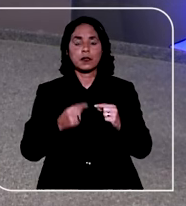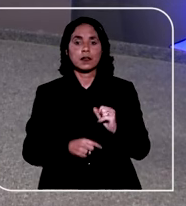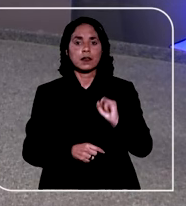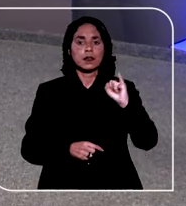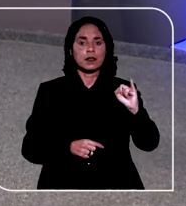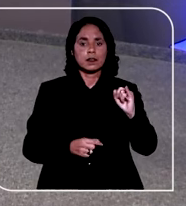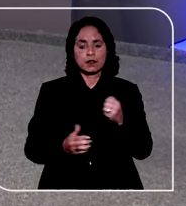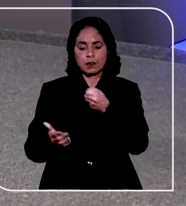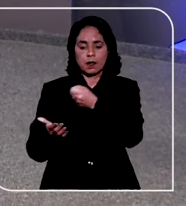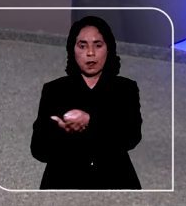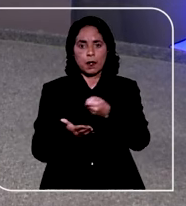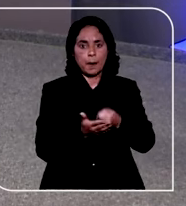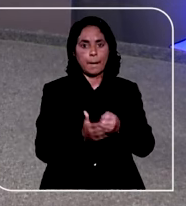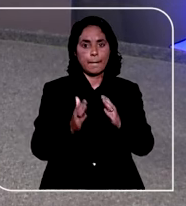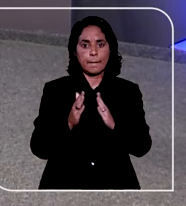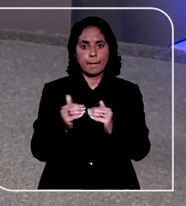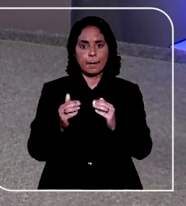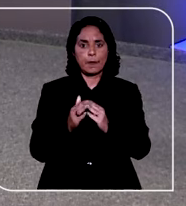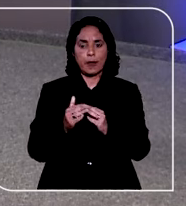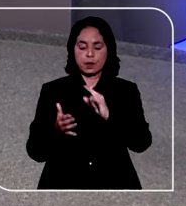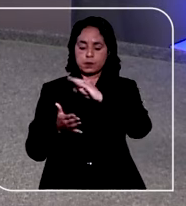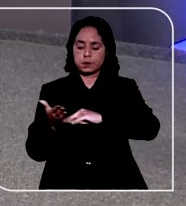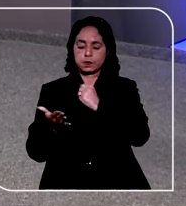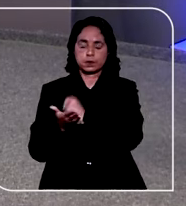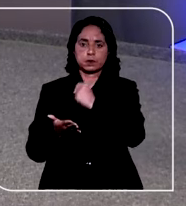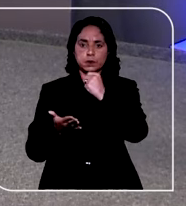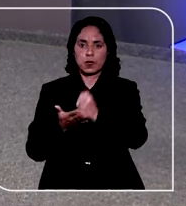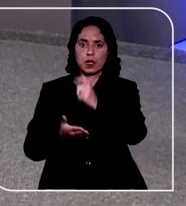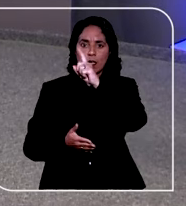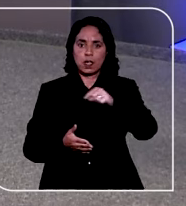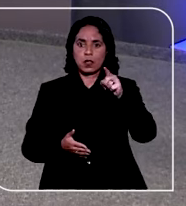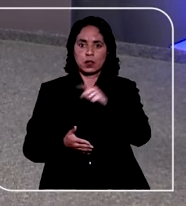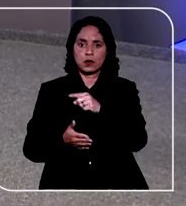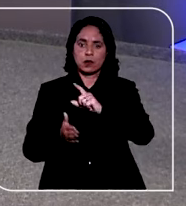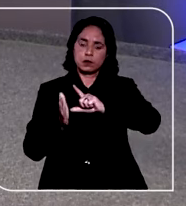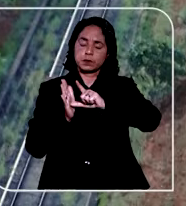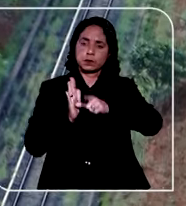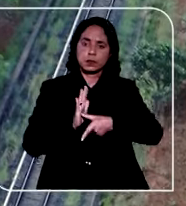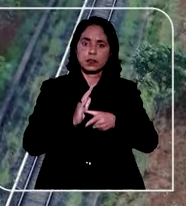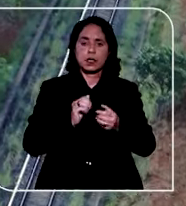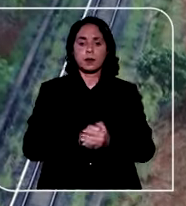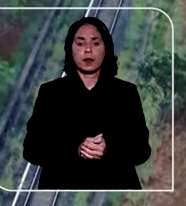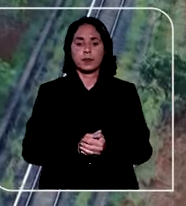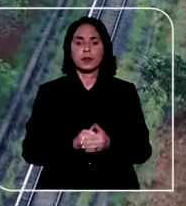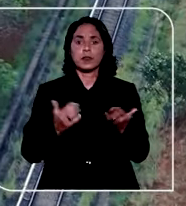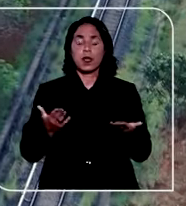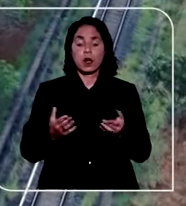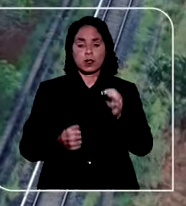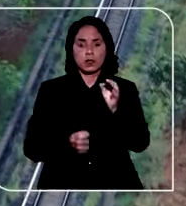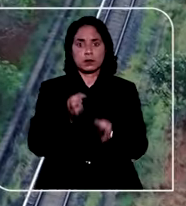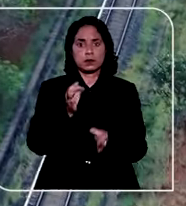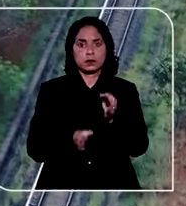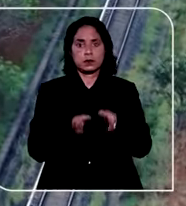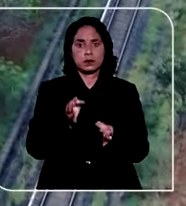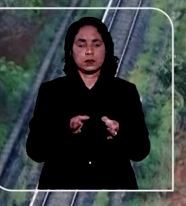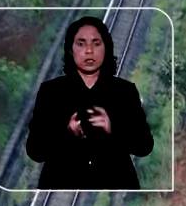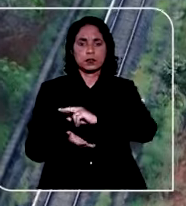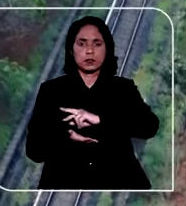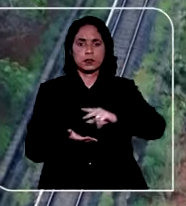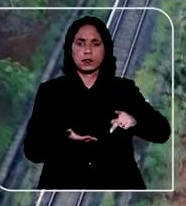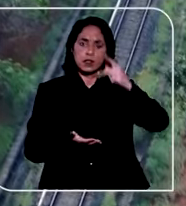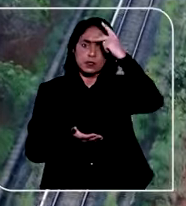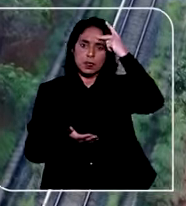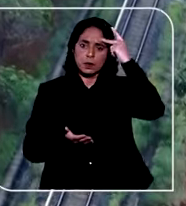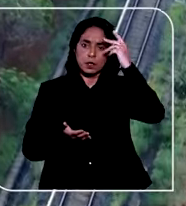imóvel pede rescisão do contrato por atraso Samanta peanha no caso julgado Eos sucessores do comprador